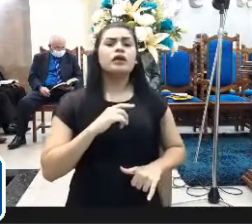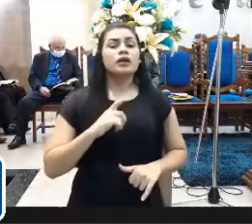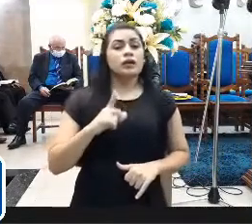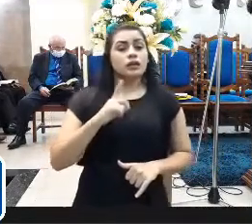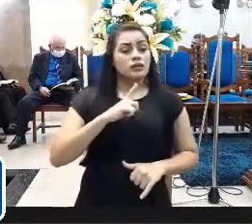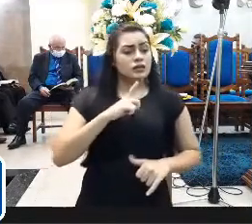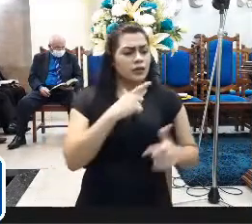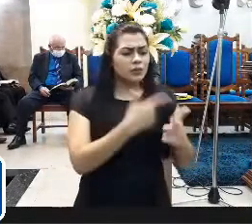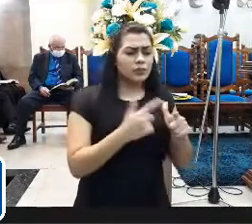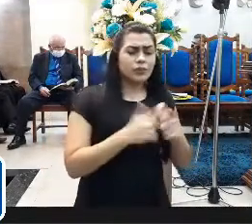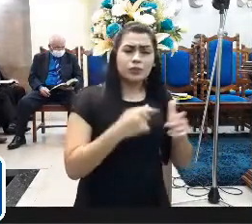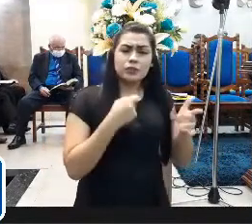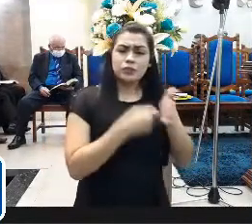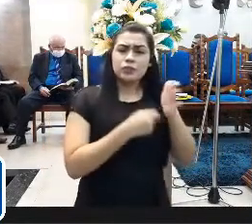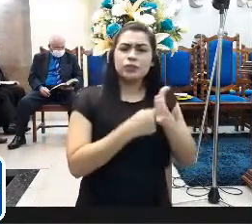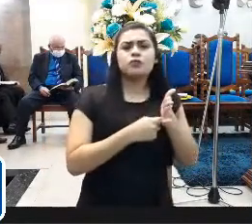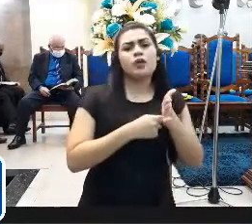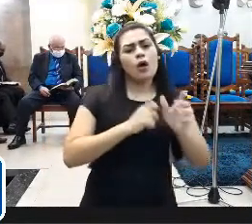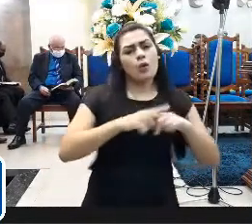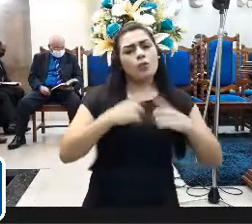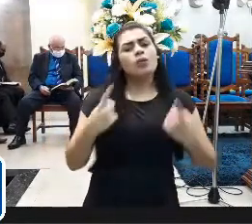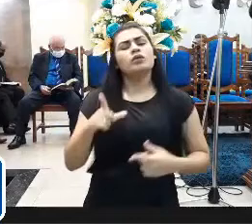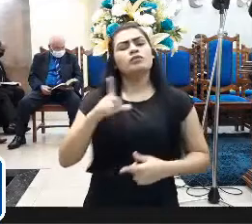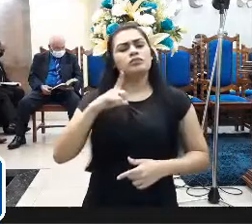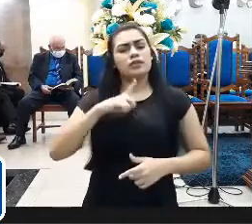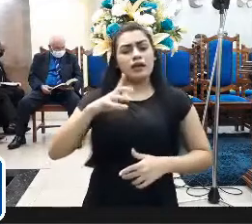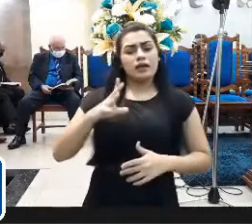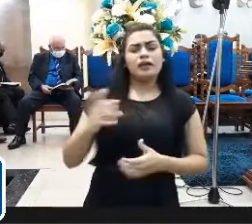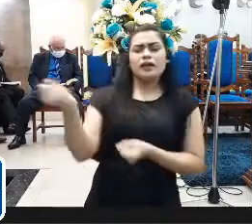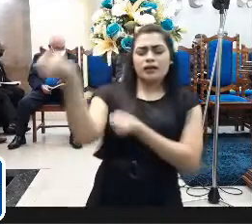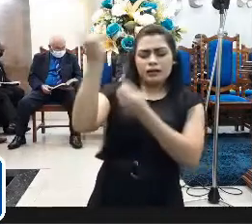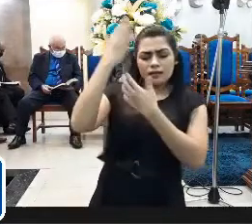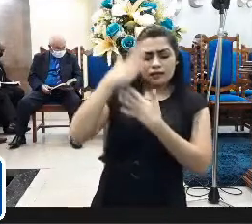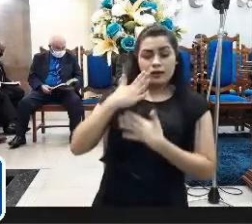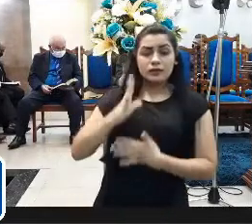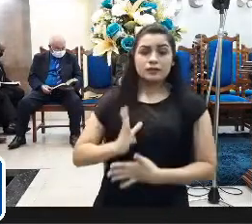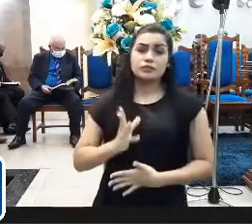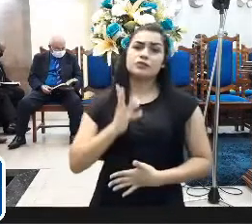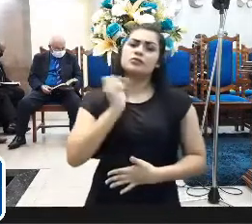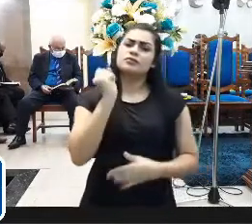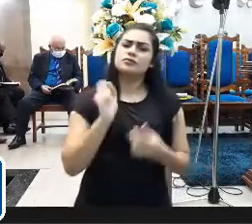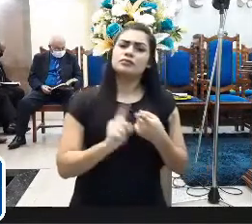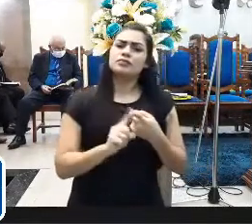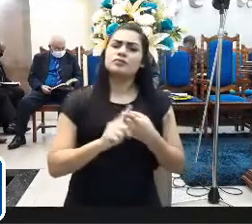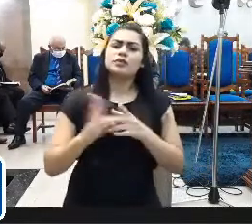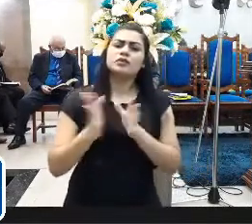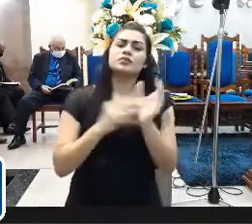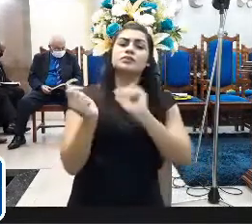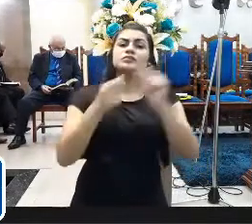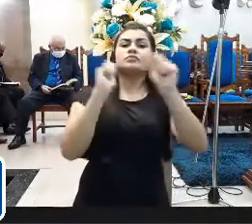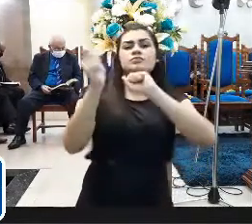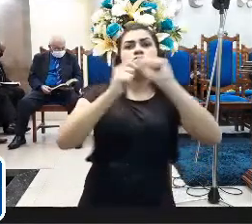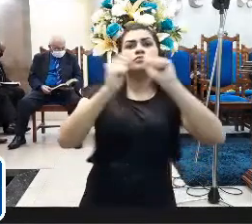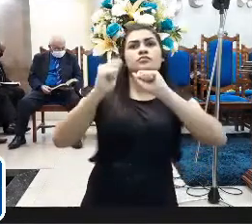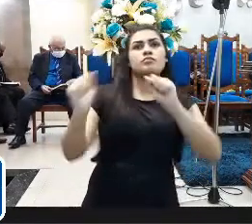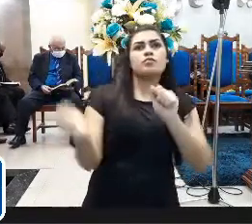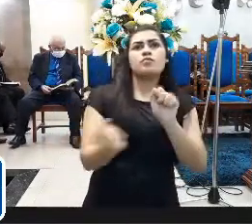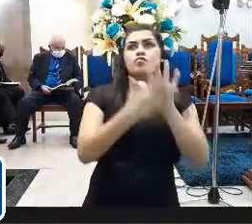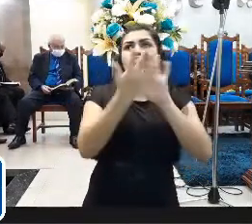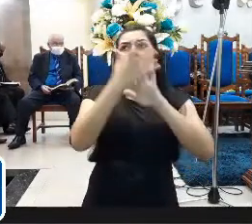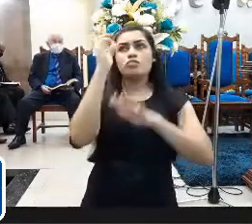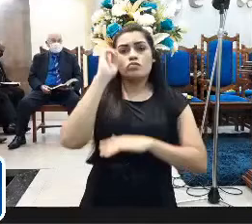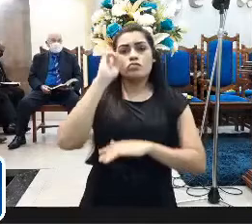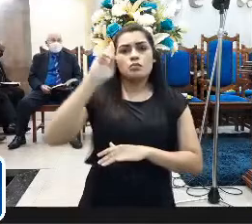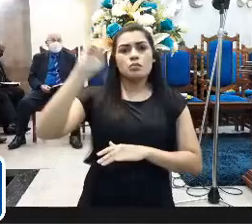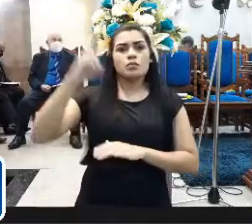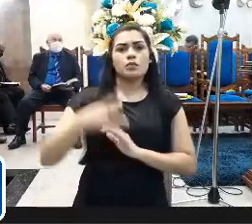diz, mas tem salvação também. Tem graça de Deus também. Aleluia. Louvado seja o